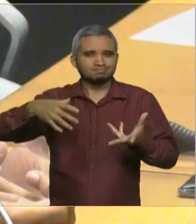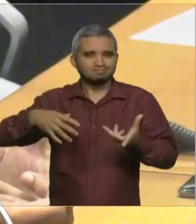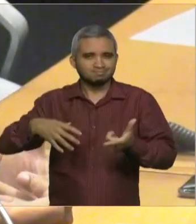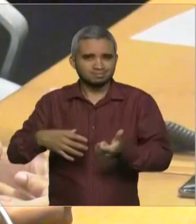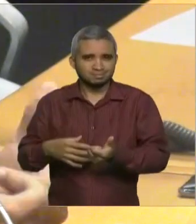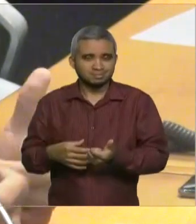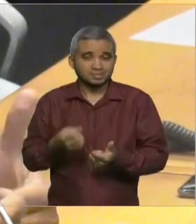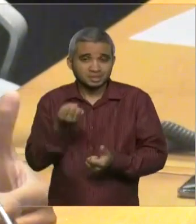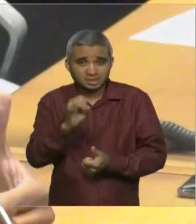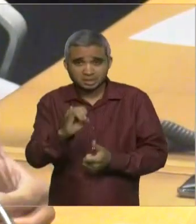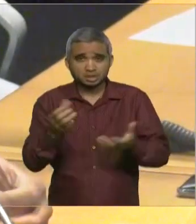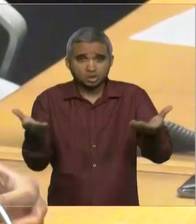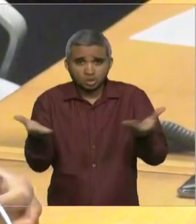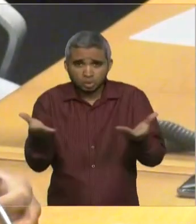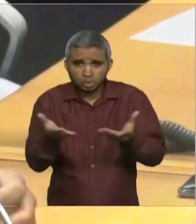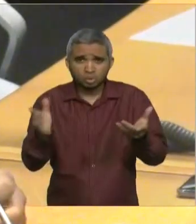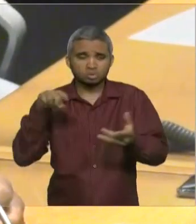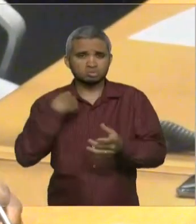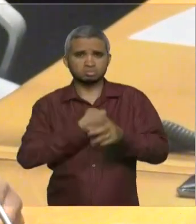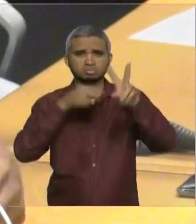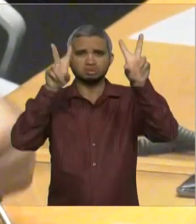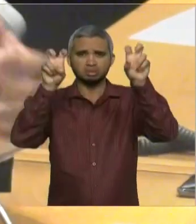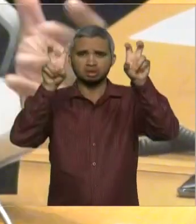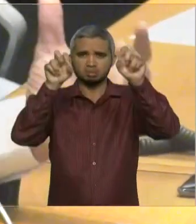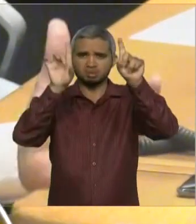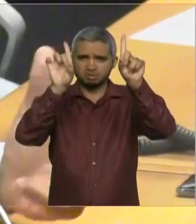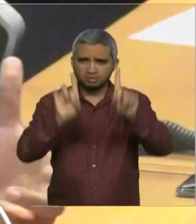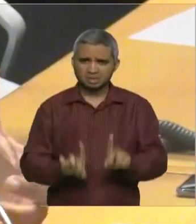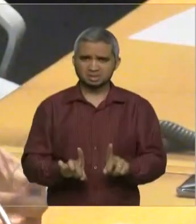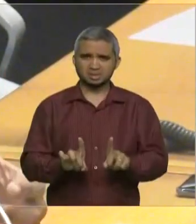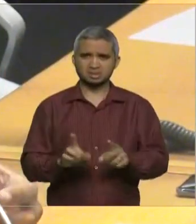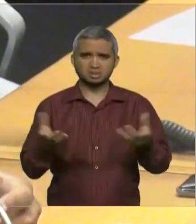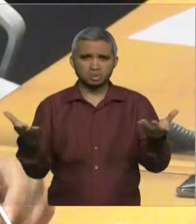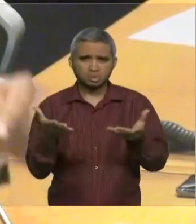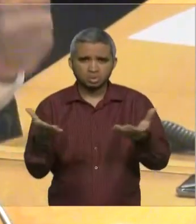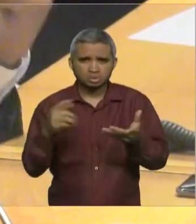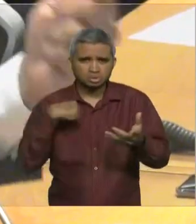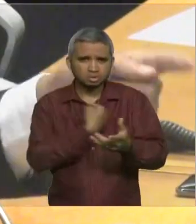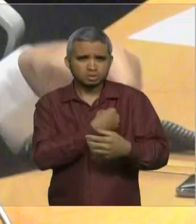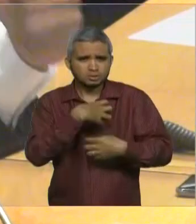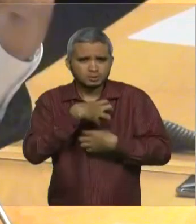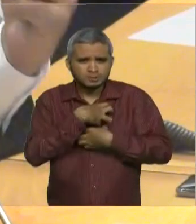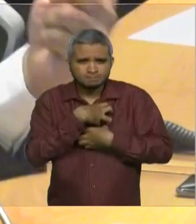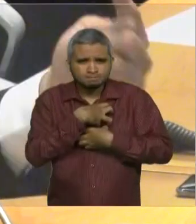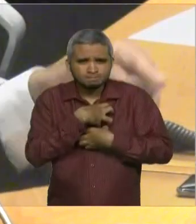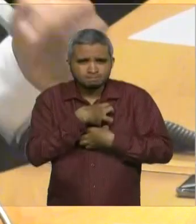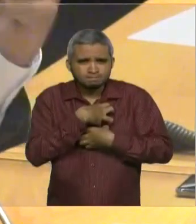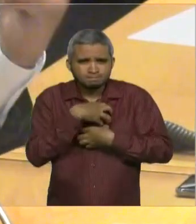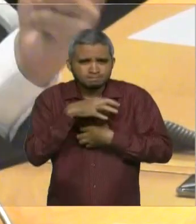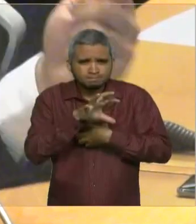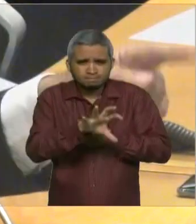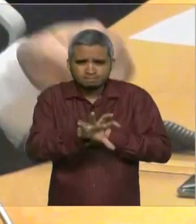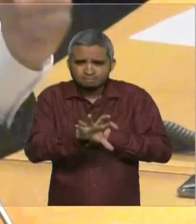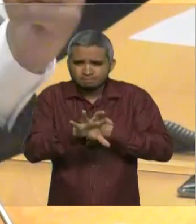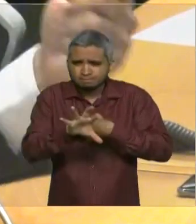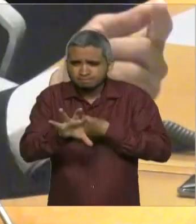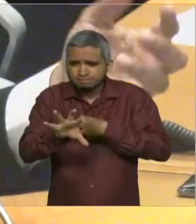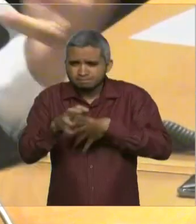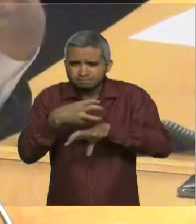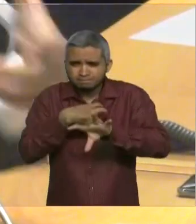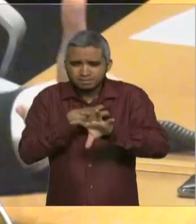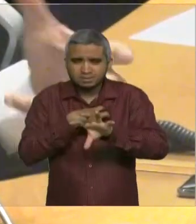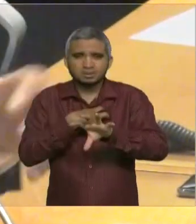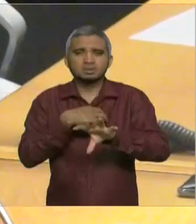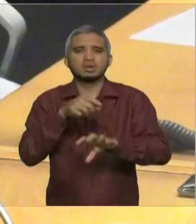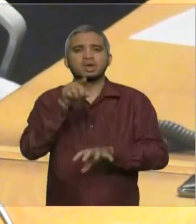deficientes, se nós nos tornamos muito mais sensíveis a essa causa, você tem um papel importante na mudança